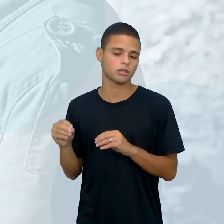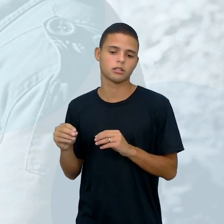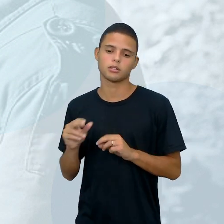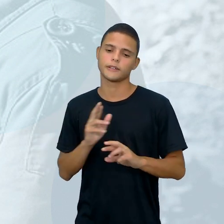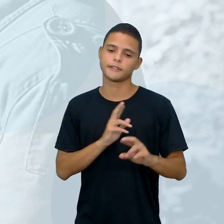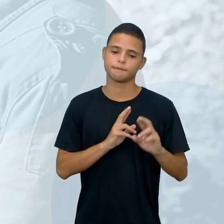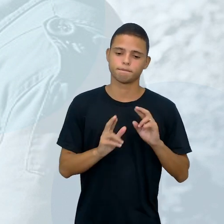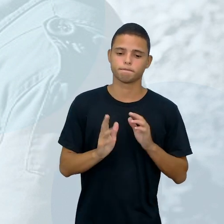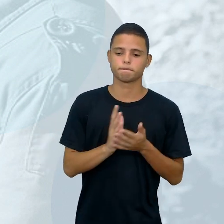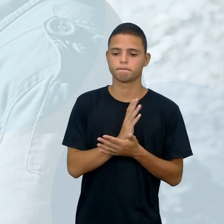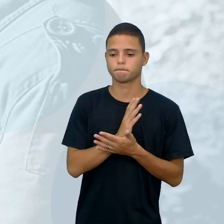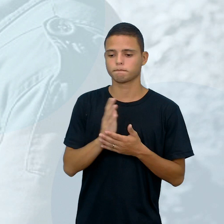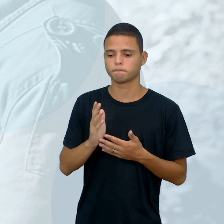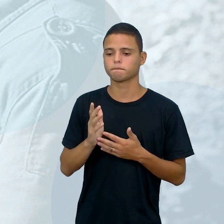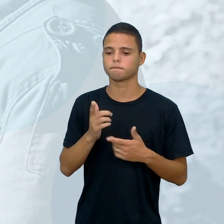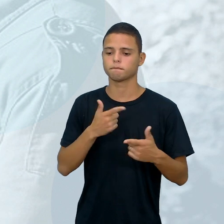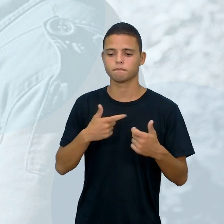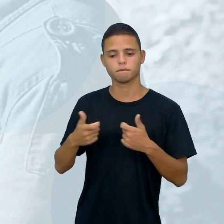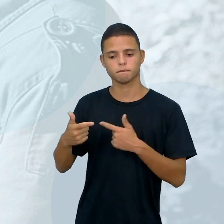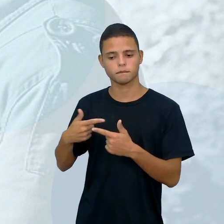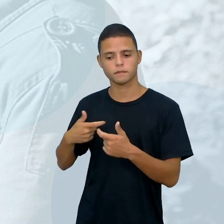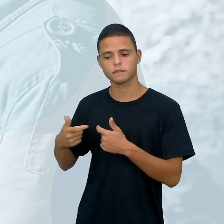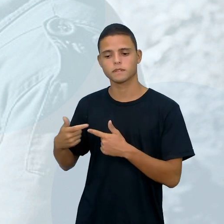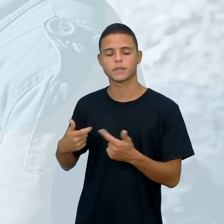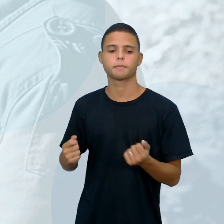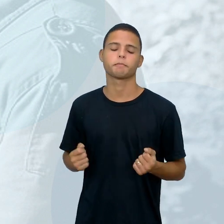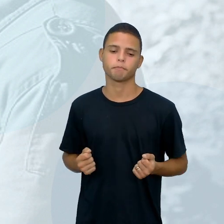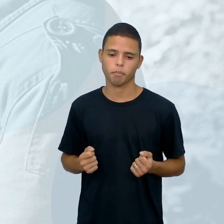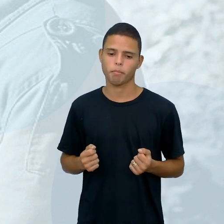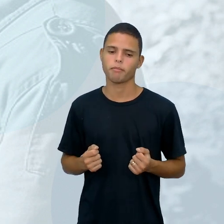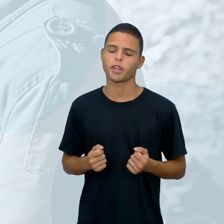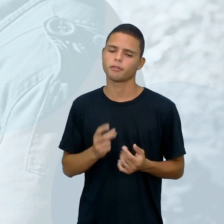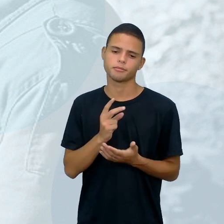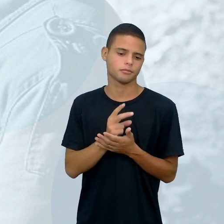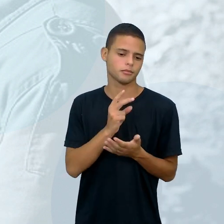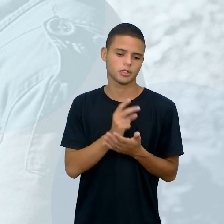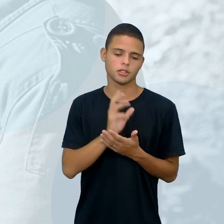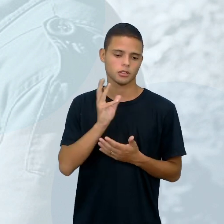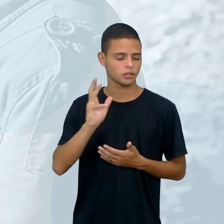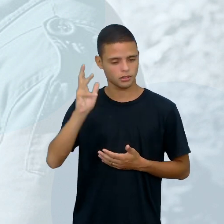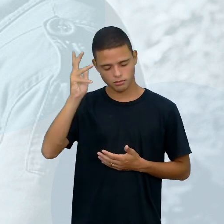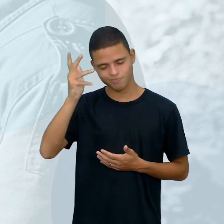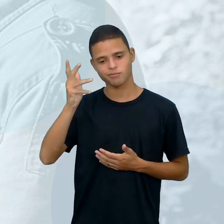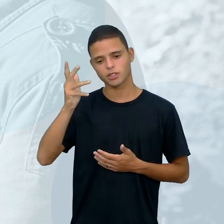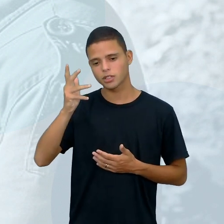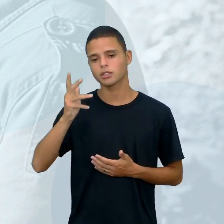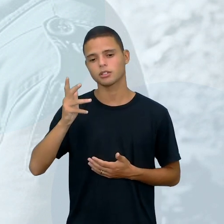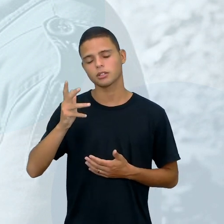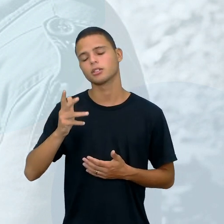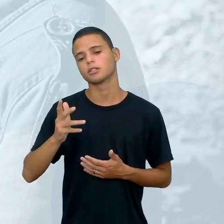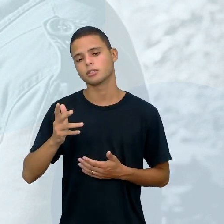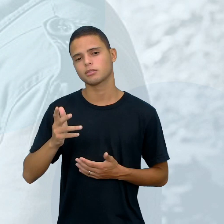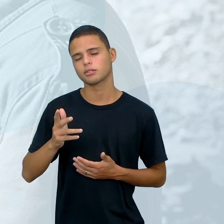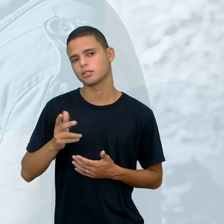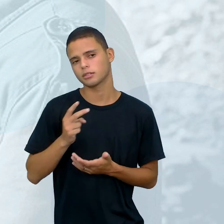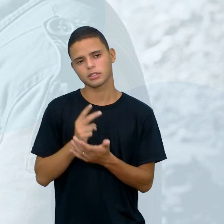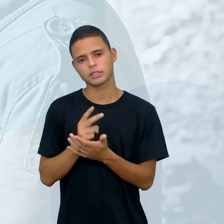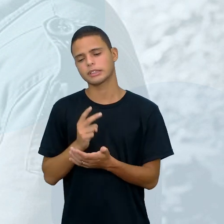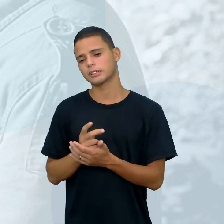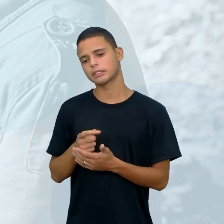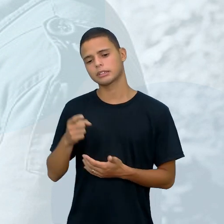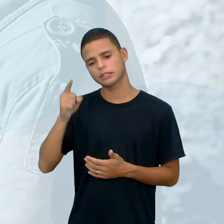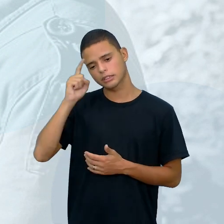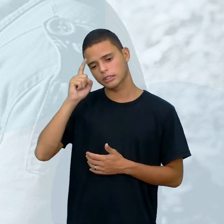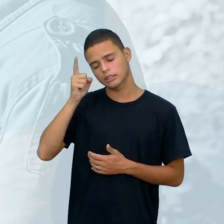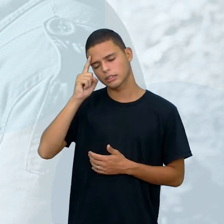função dos conflitos armados e das guerras, ela é muito frequente, né? Ela ocorre o tempo inteiro